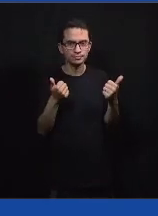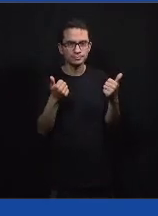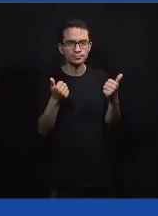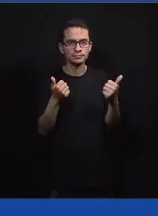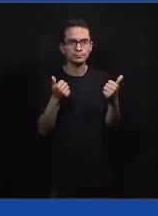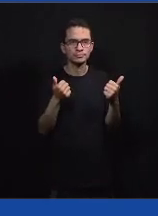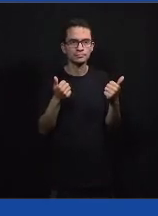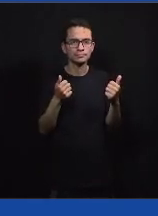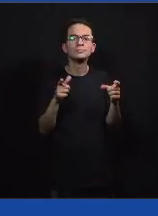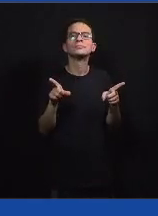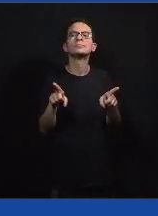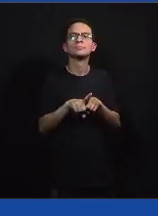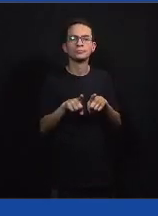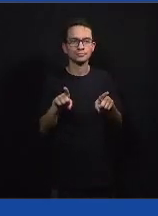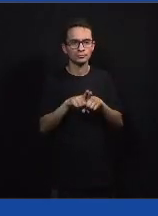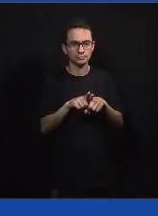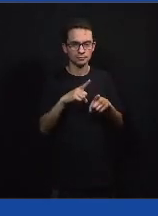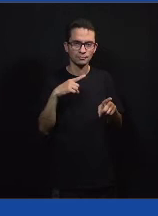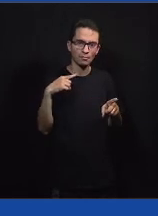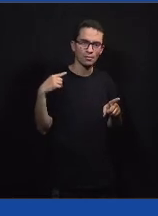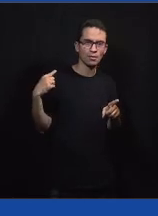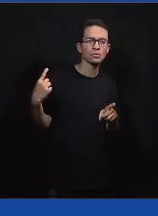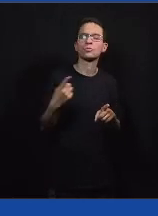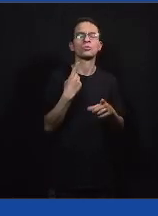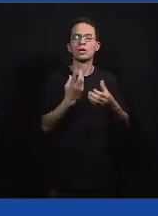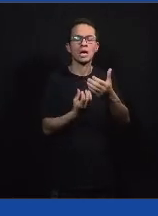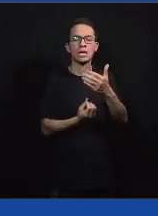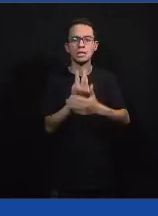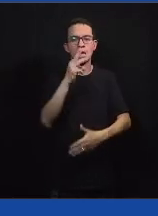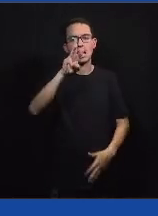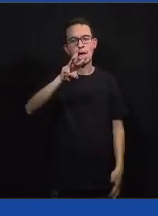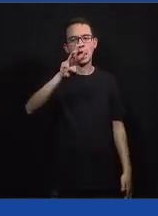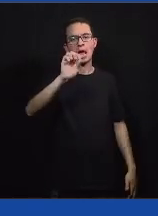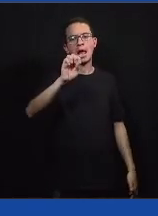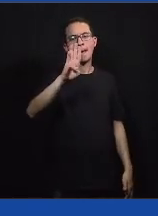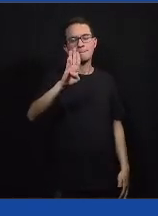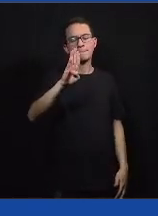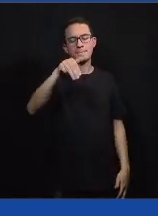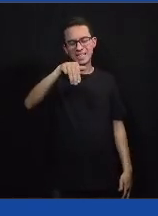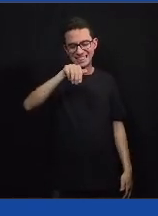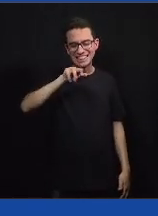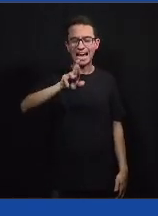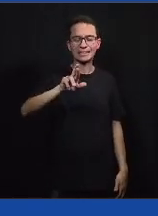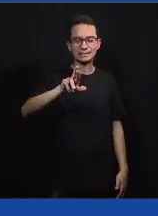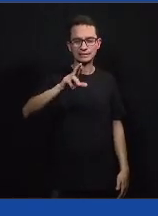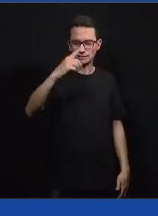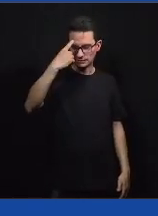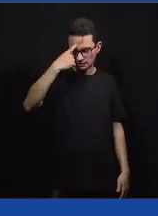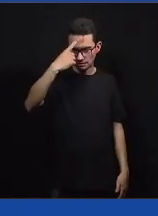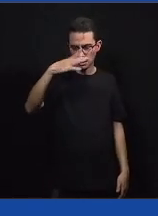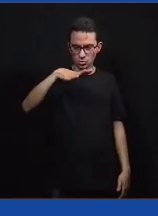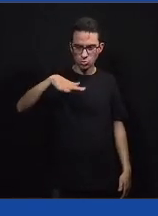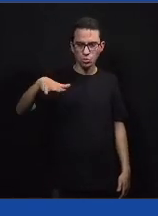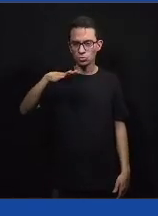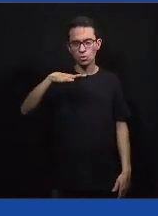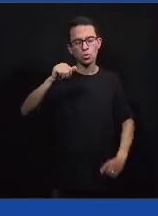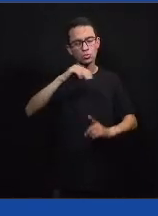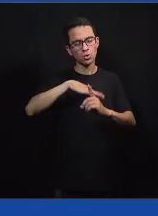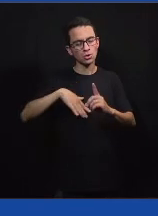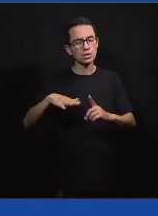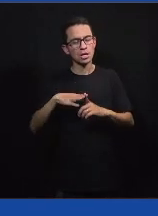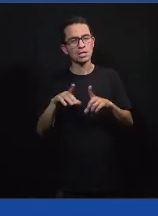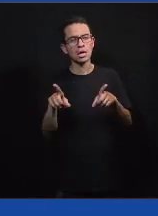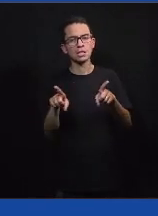praça hoje para isso a gente vai fez uma água binar conjunta do pop o celular perguntando população população